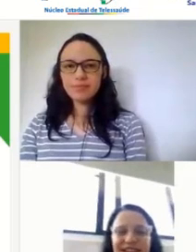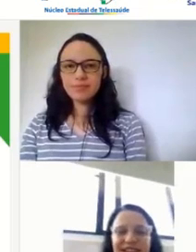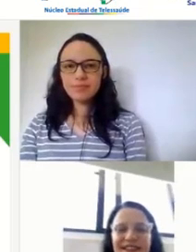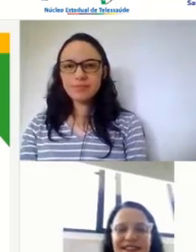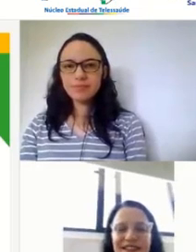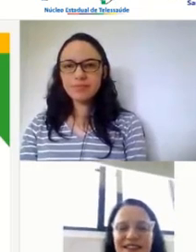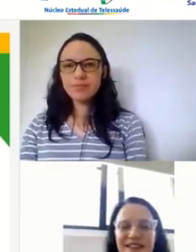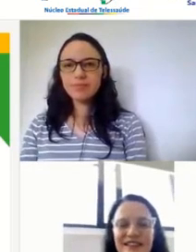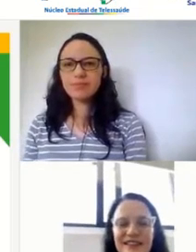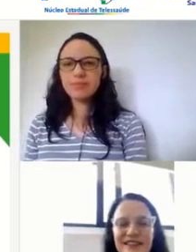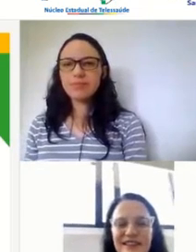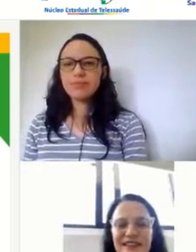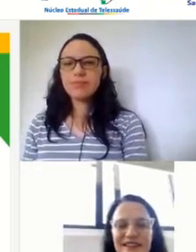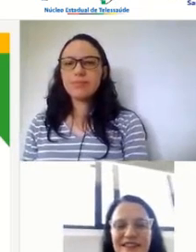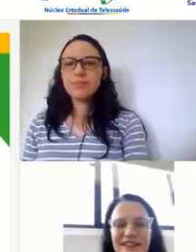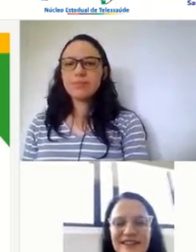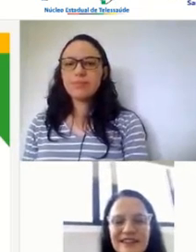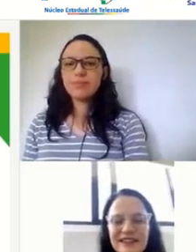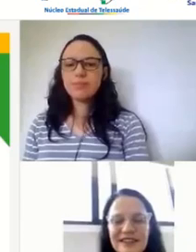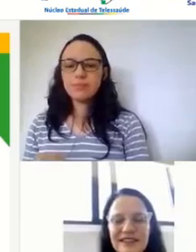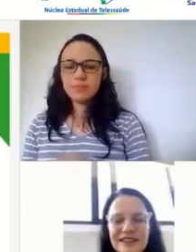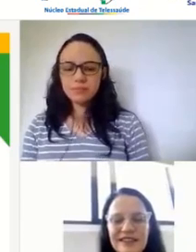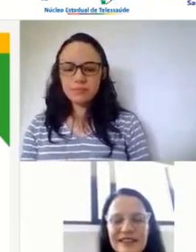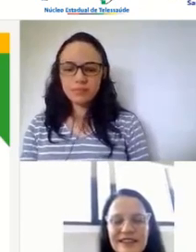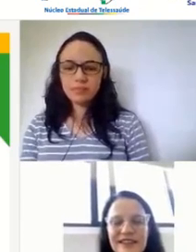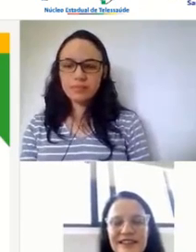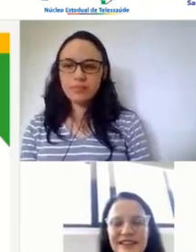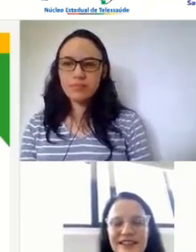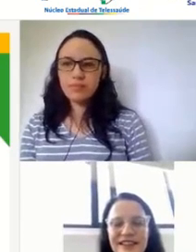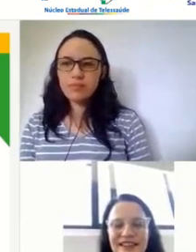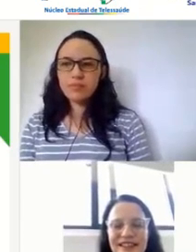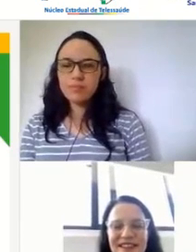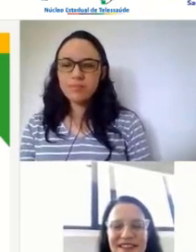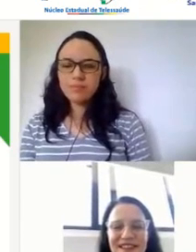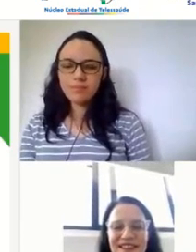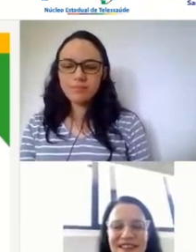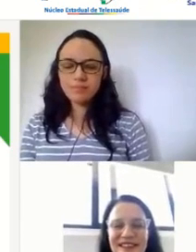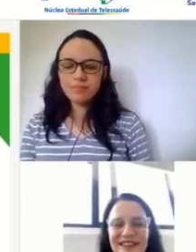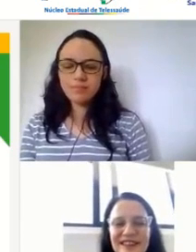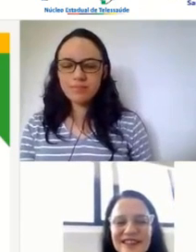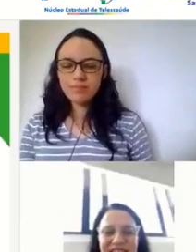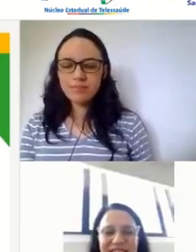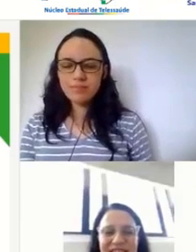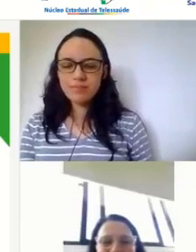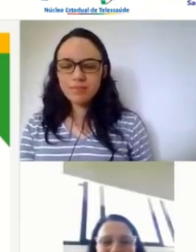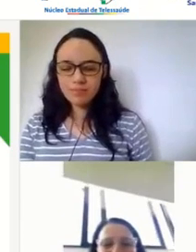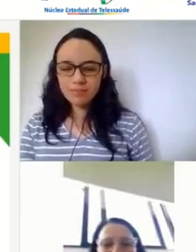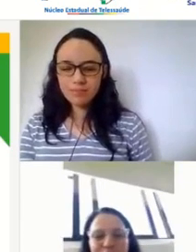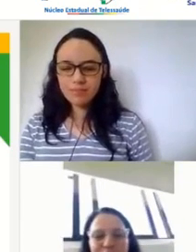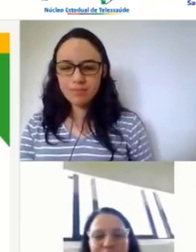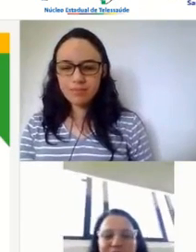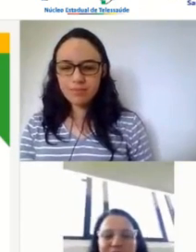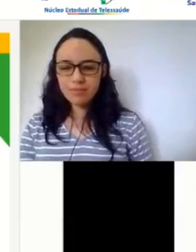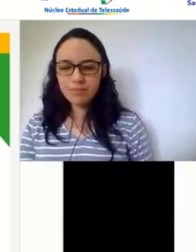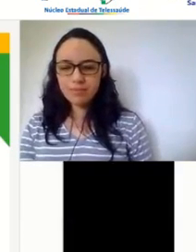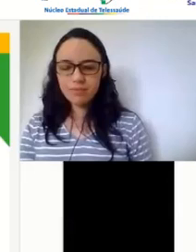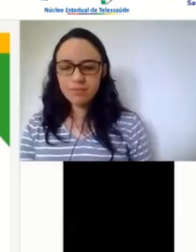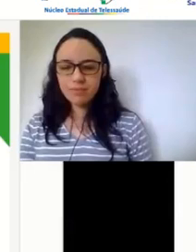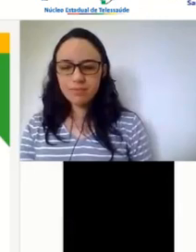a gente acredita também acredita muito assim o potencial da